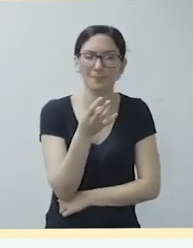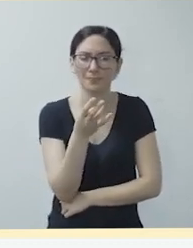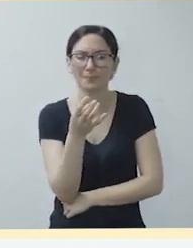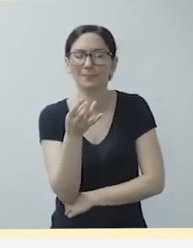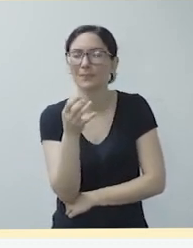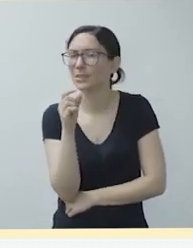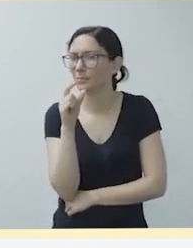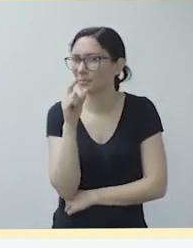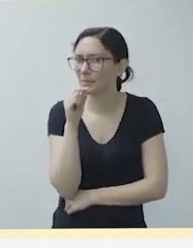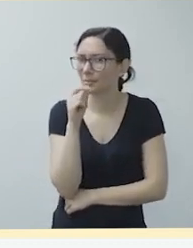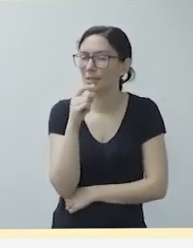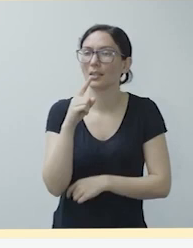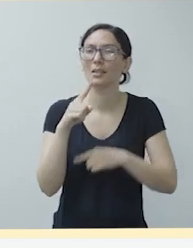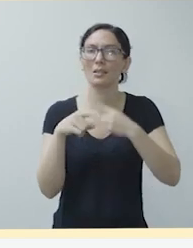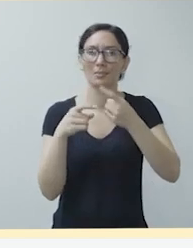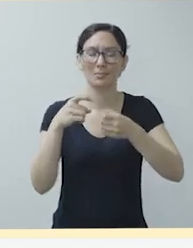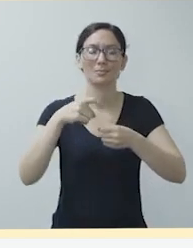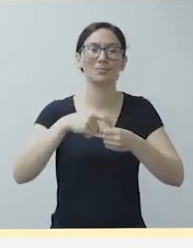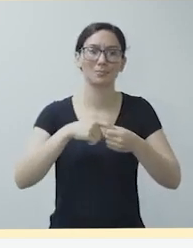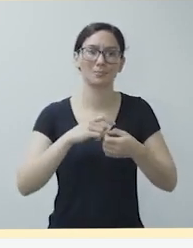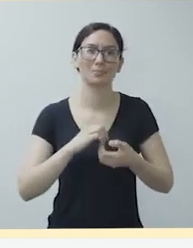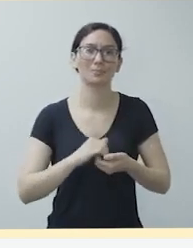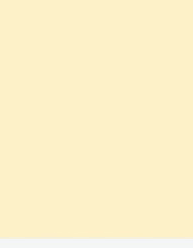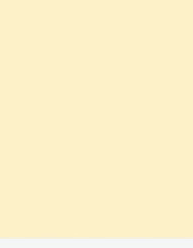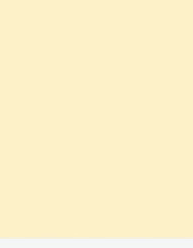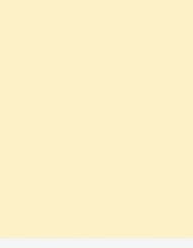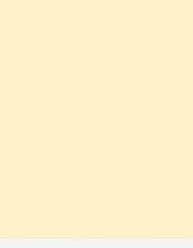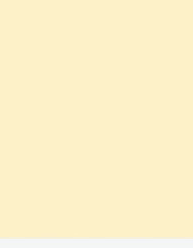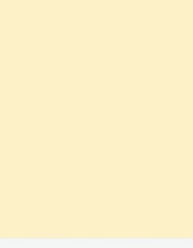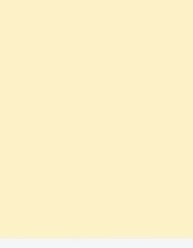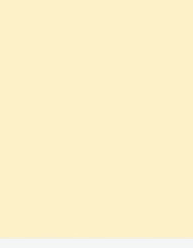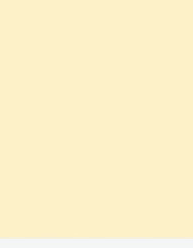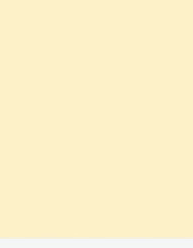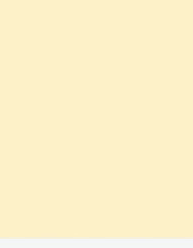os passarinhos e eu já volto.